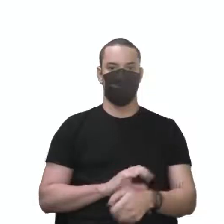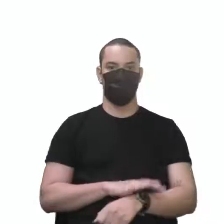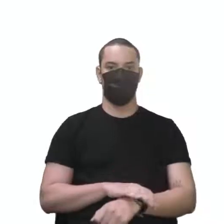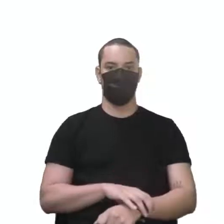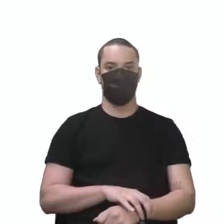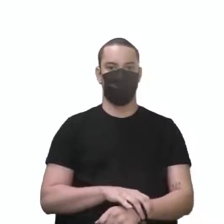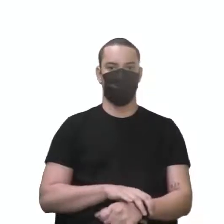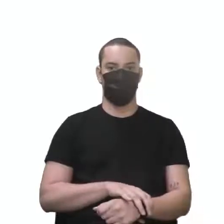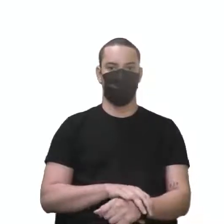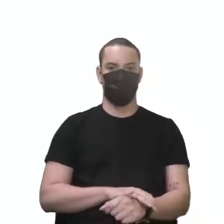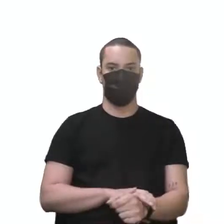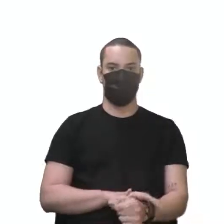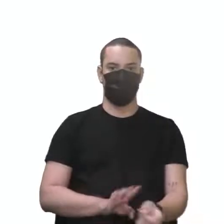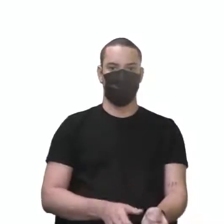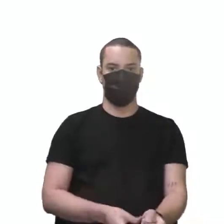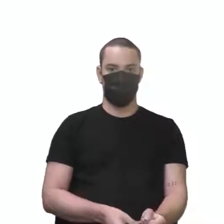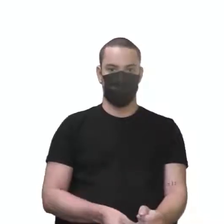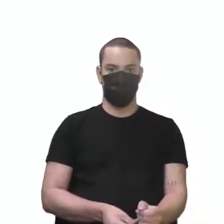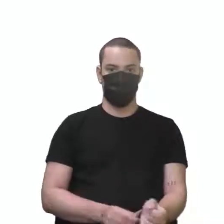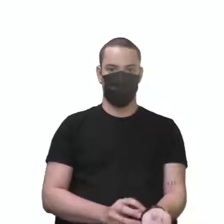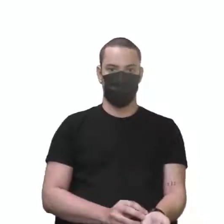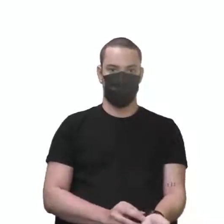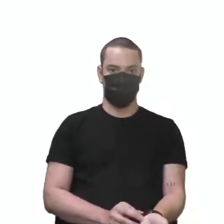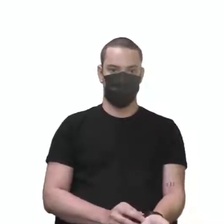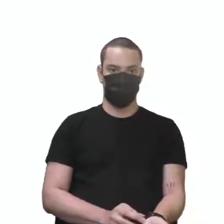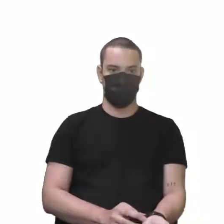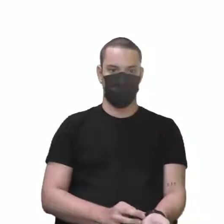Presta atenção. Então, aqui eu tenho um grupo de